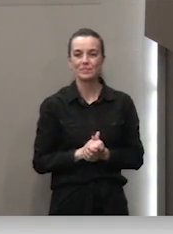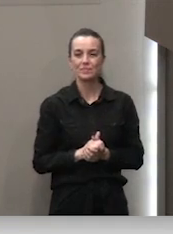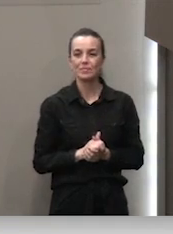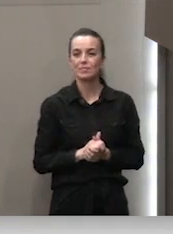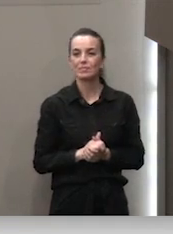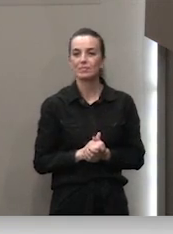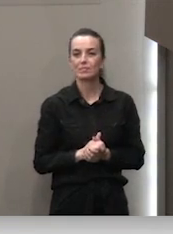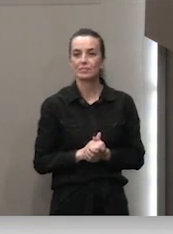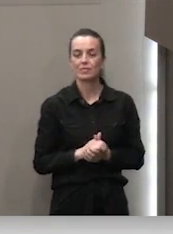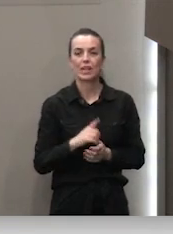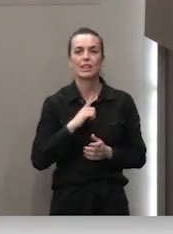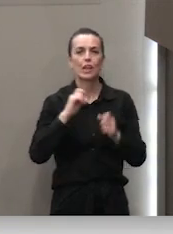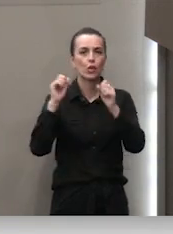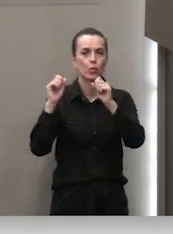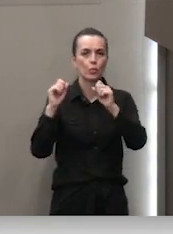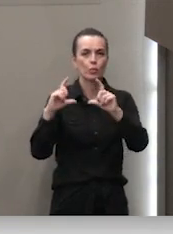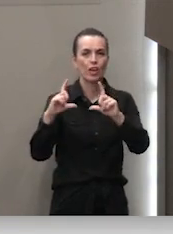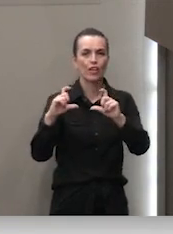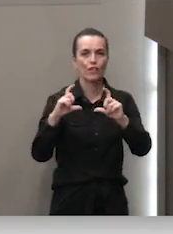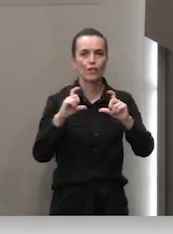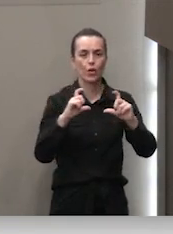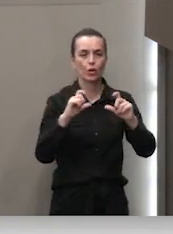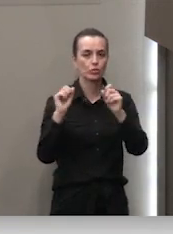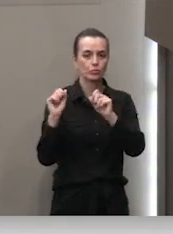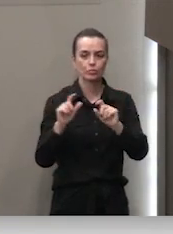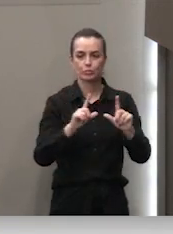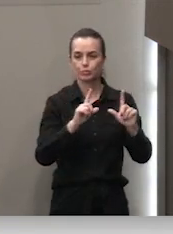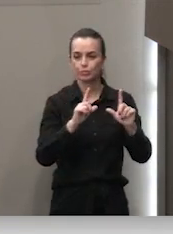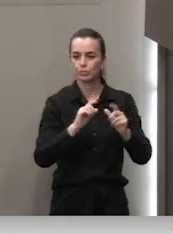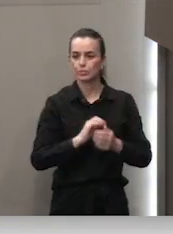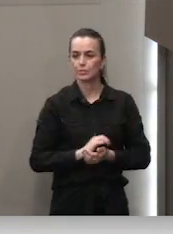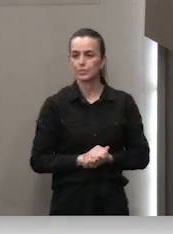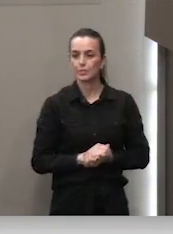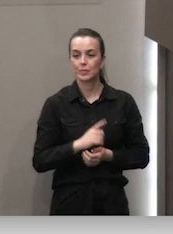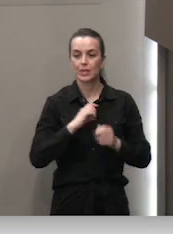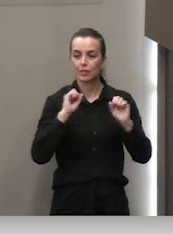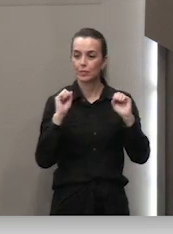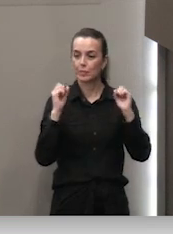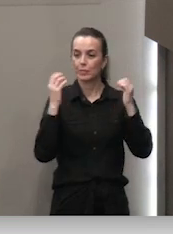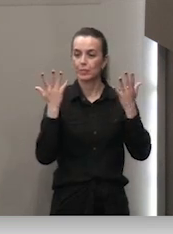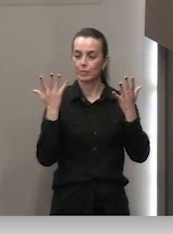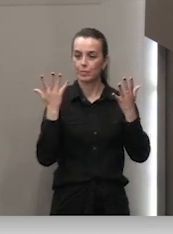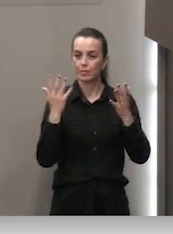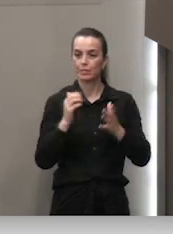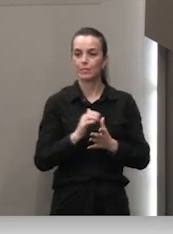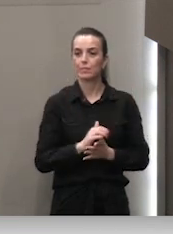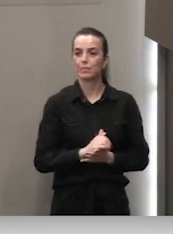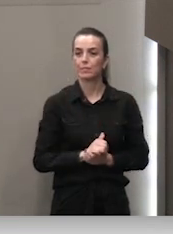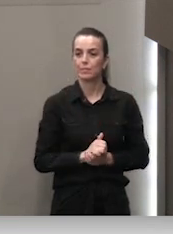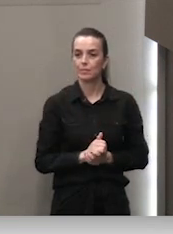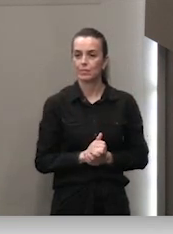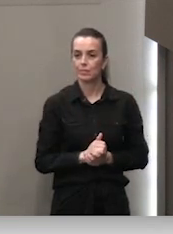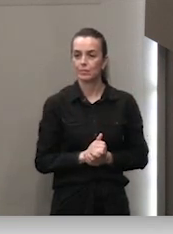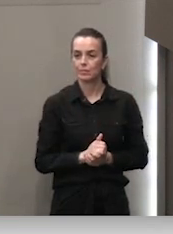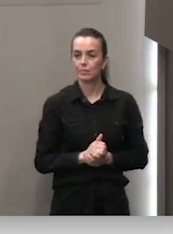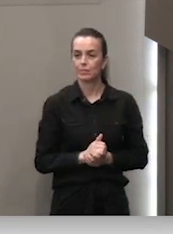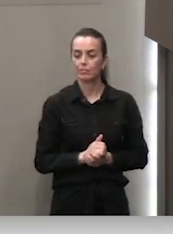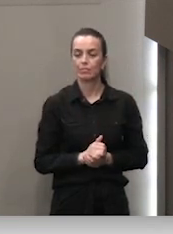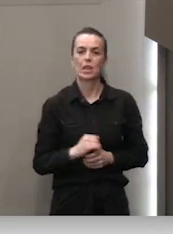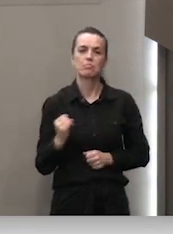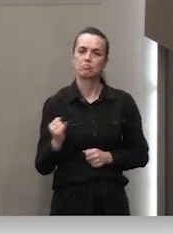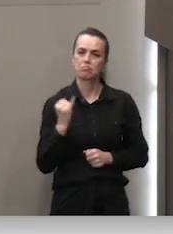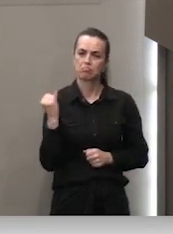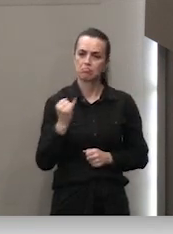tu vai passando umas fotos, que ontem né, nós tivemos uma festa de grande valia